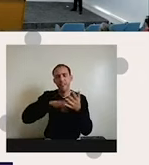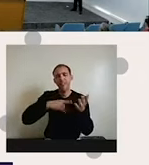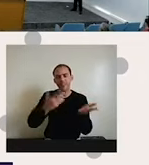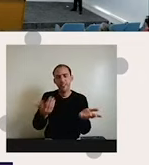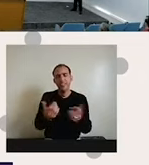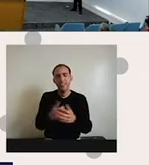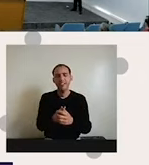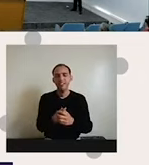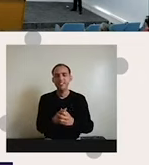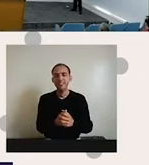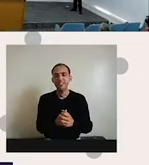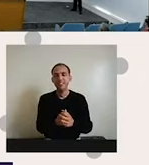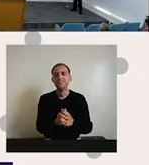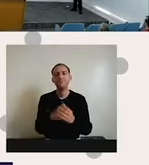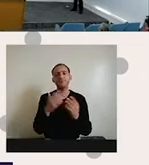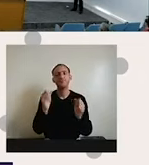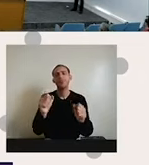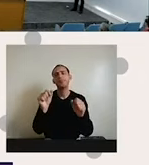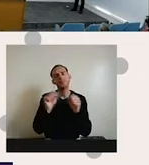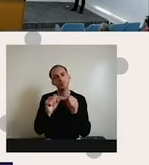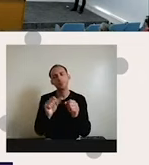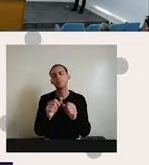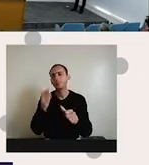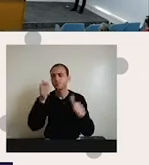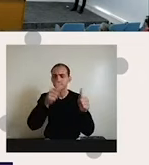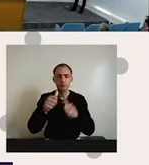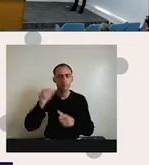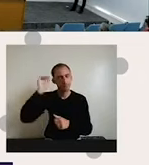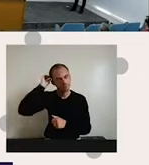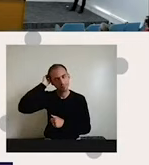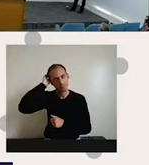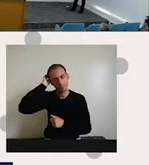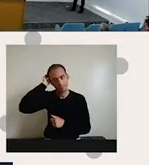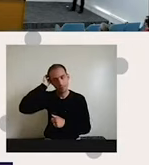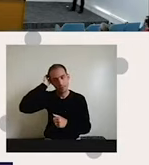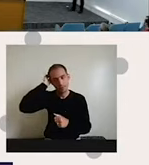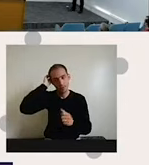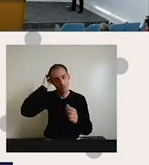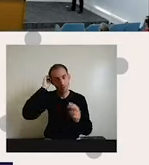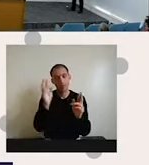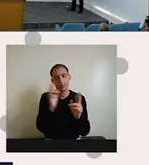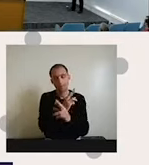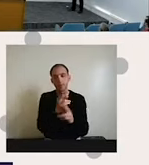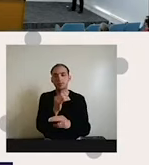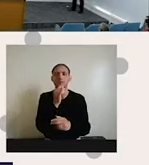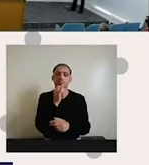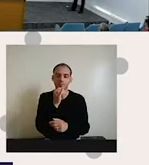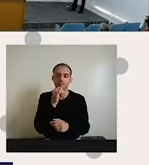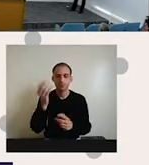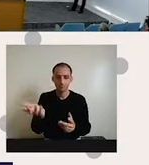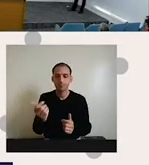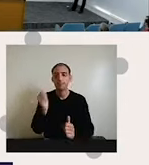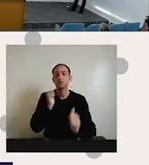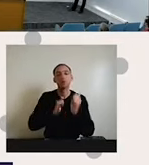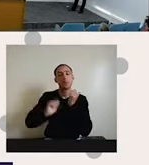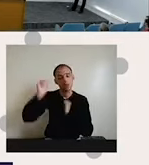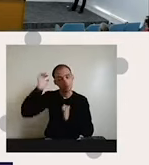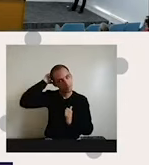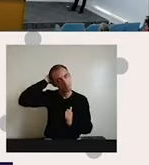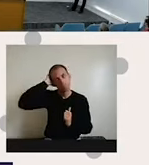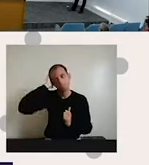análise. Em relação, por exemplo, aos transtornos de ansiedade episódica, o famoso transtorno de pânico,